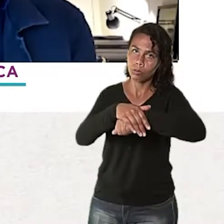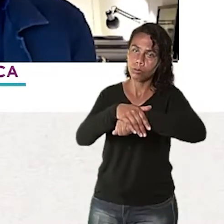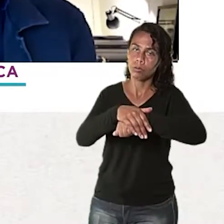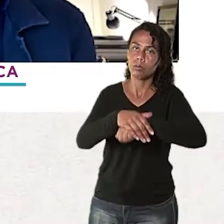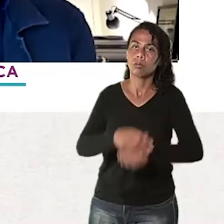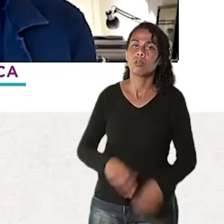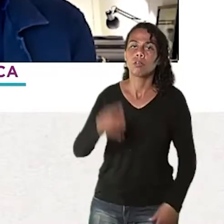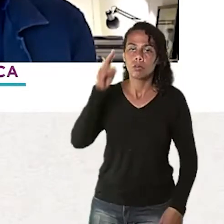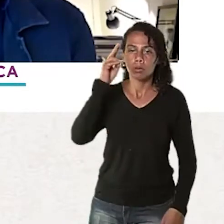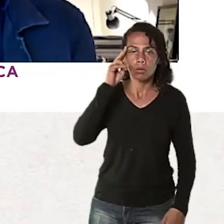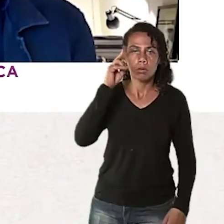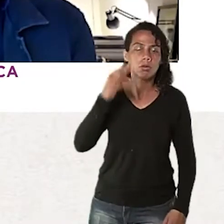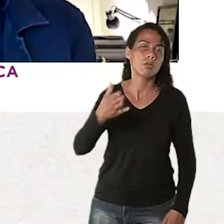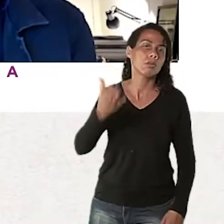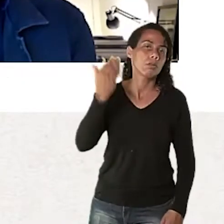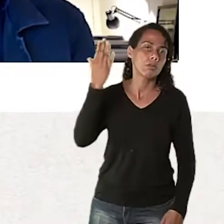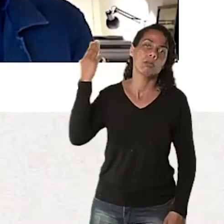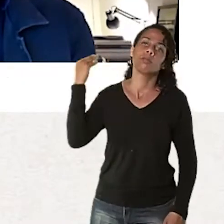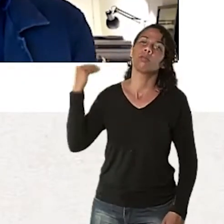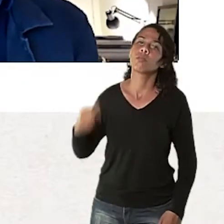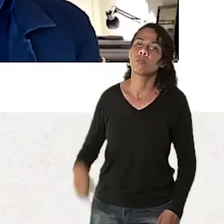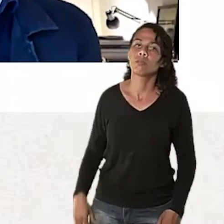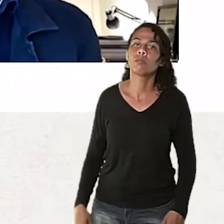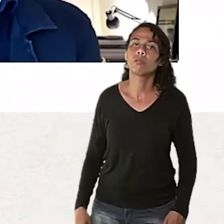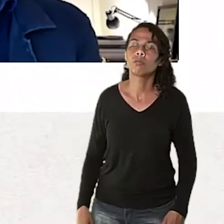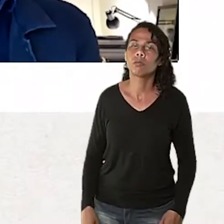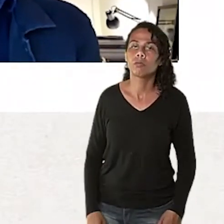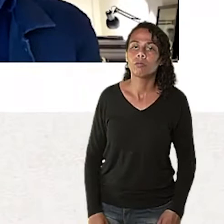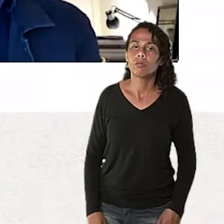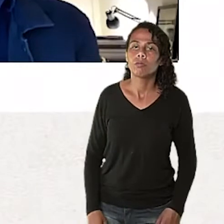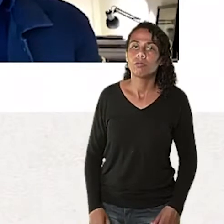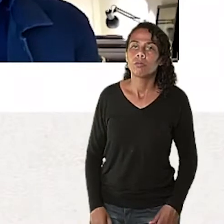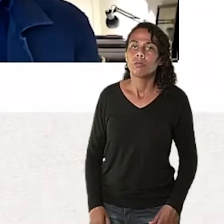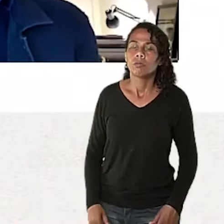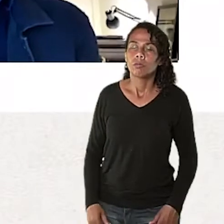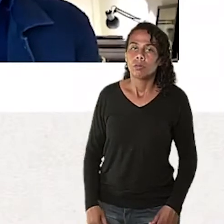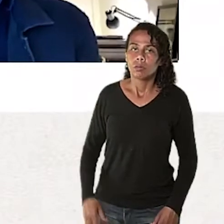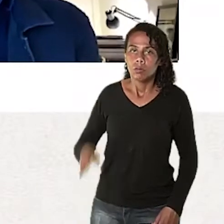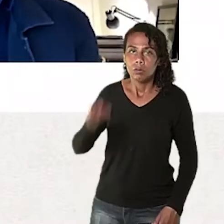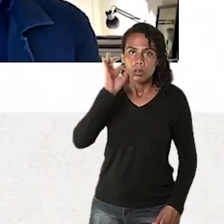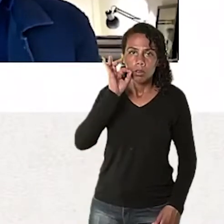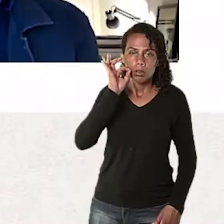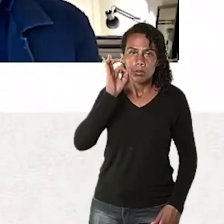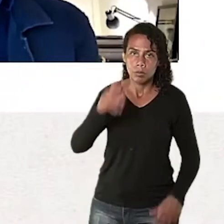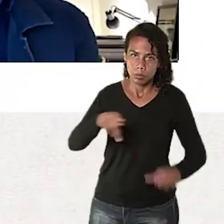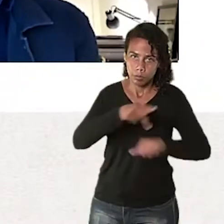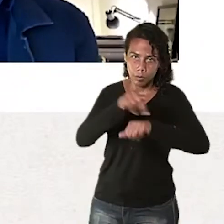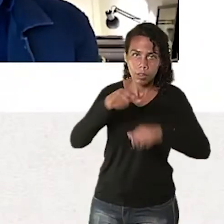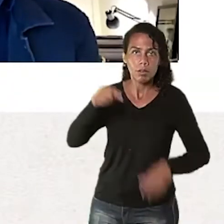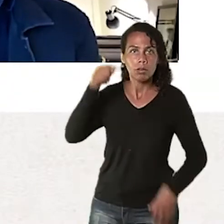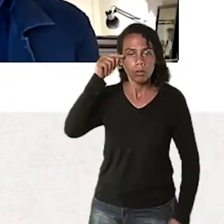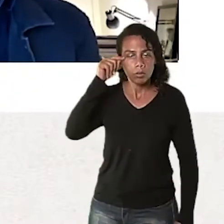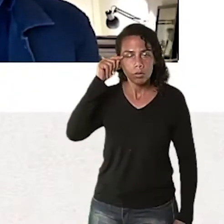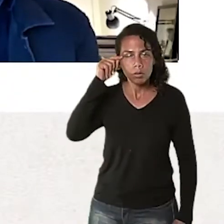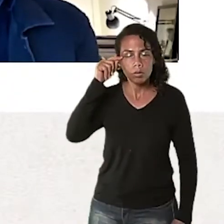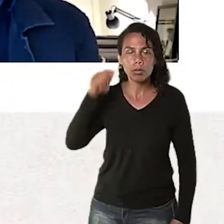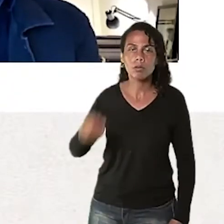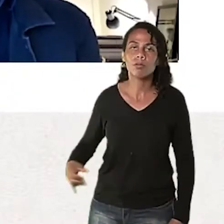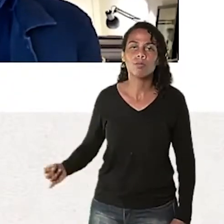sol. Aí tem essa experiência do café. E depois tem